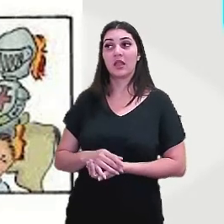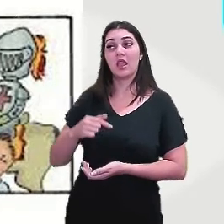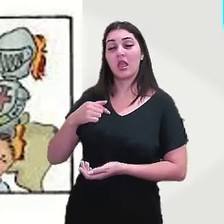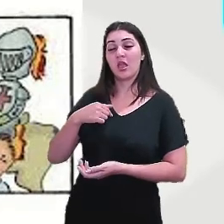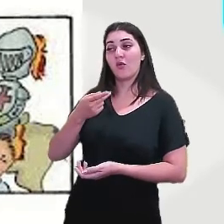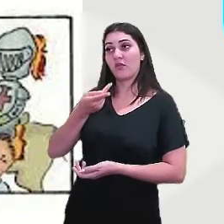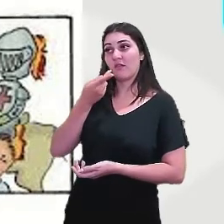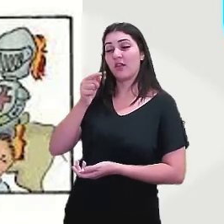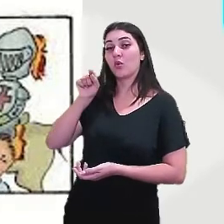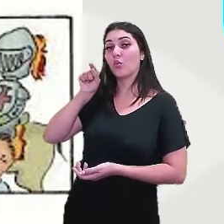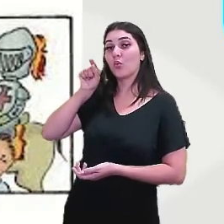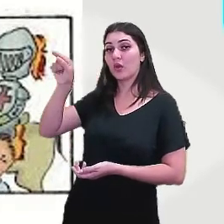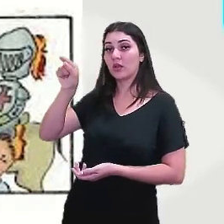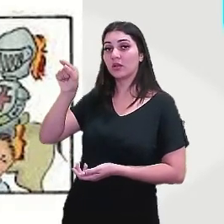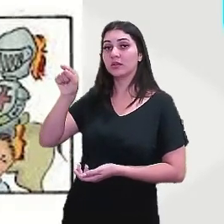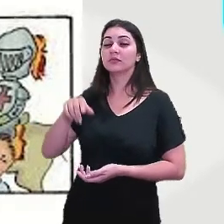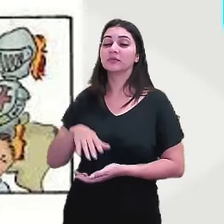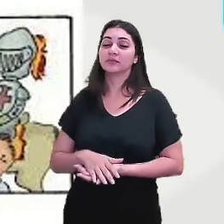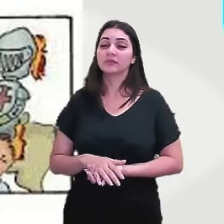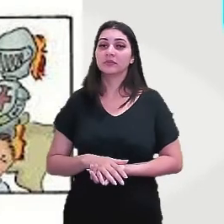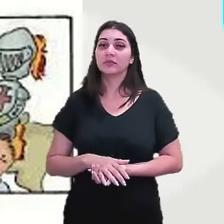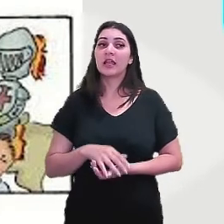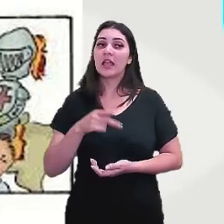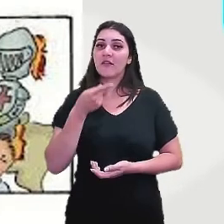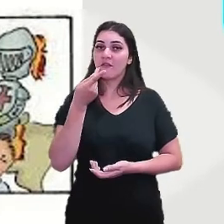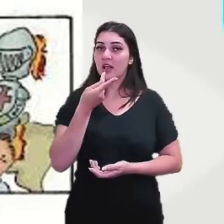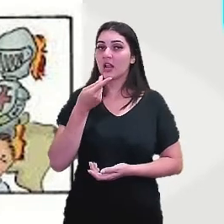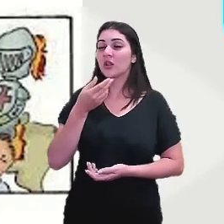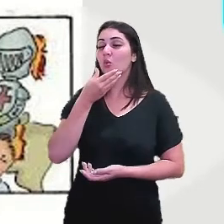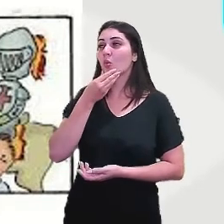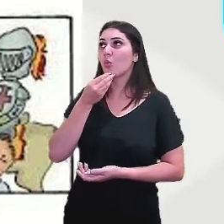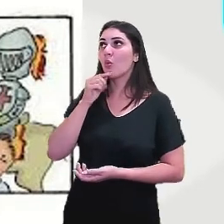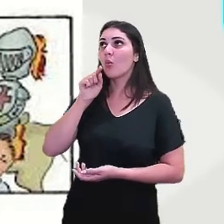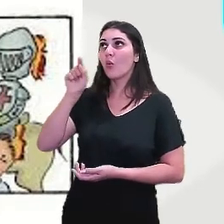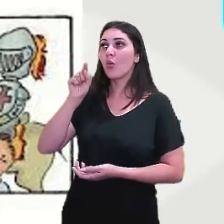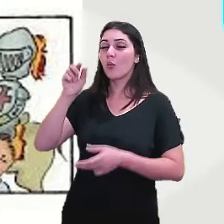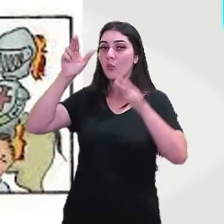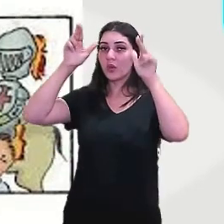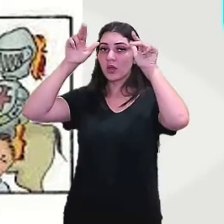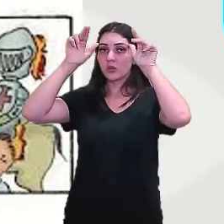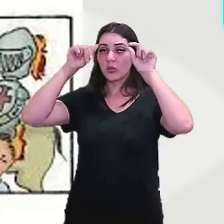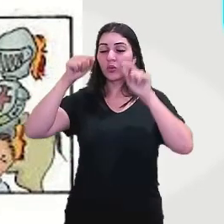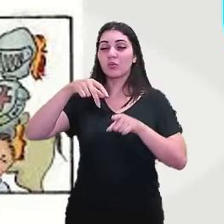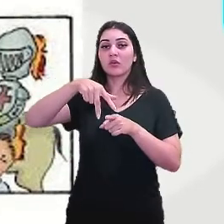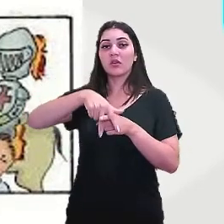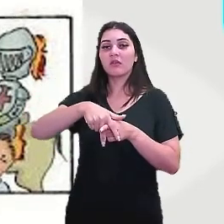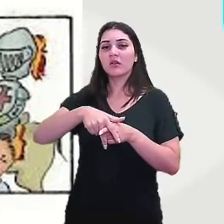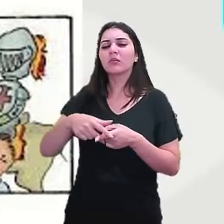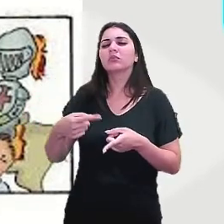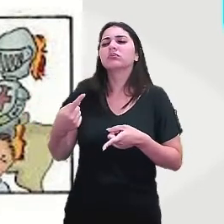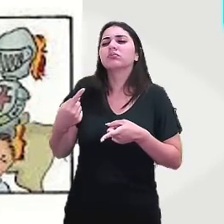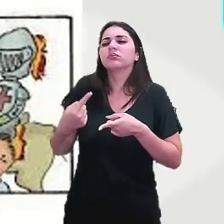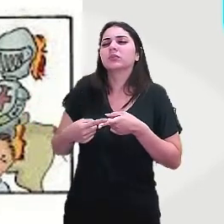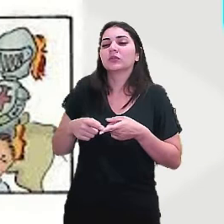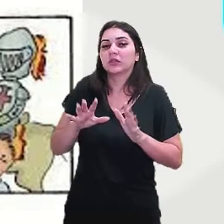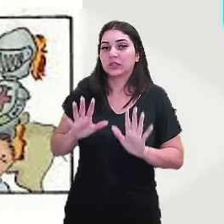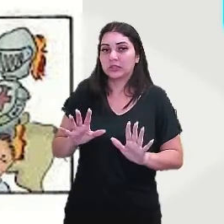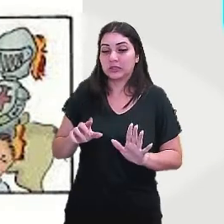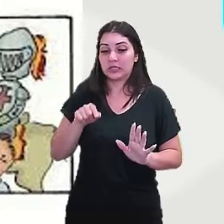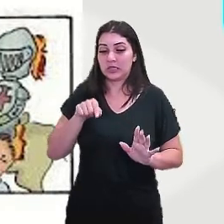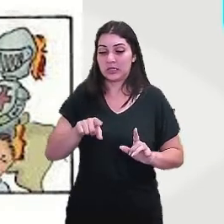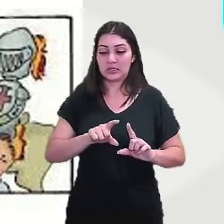L, não tem H. Aí um homem, no segundo quadradinho, disse: o correto é